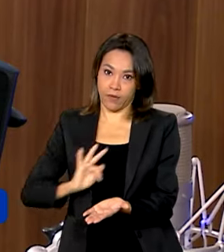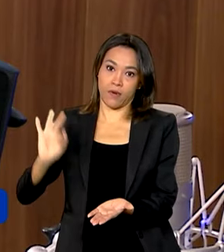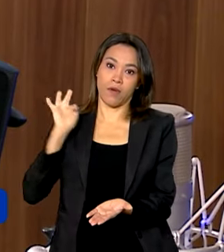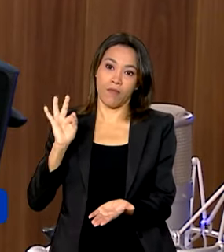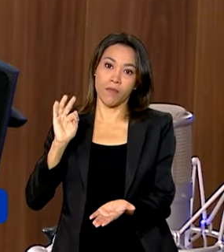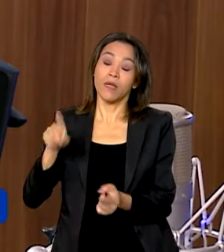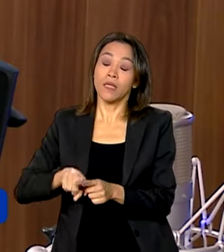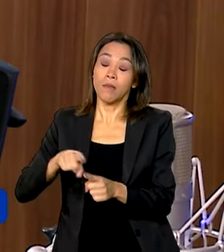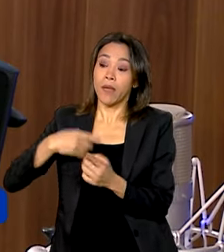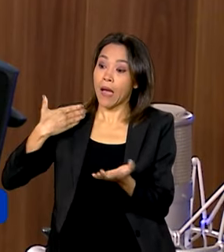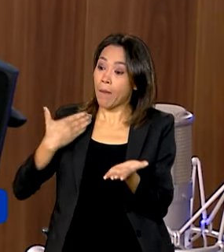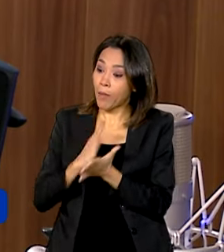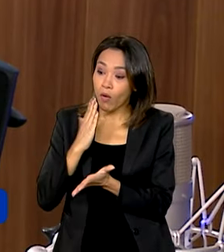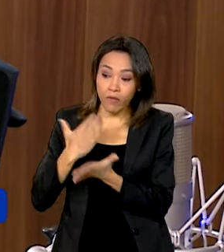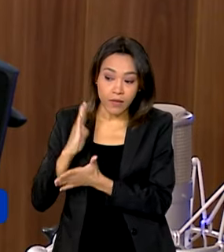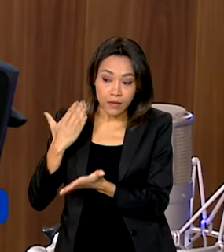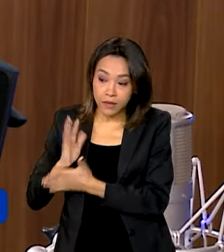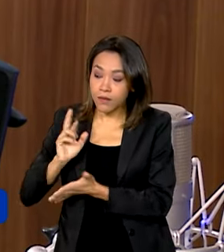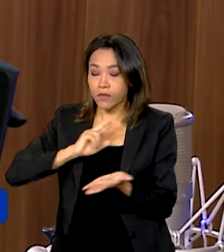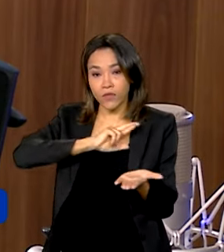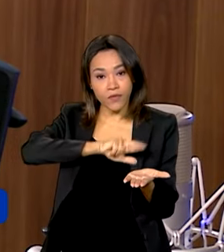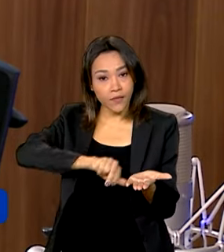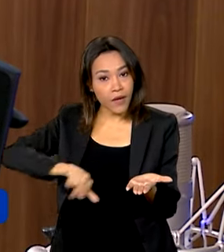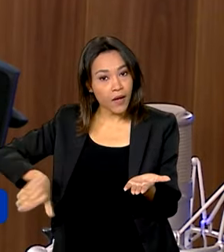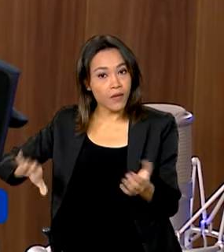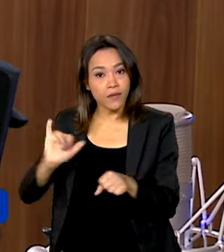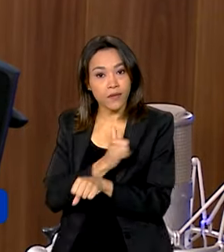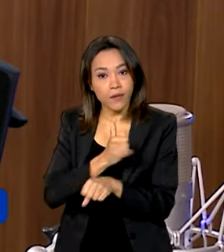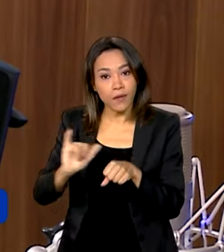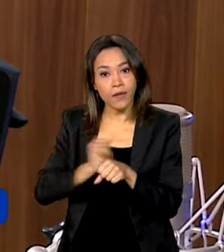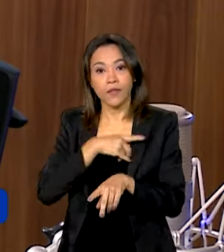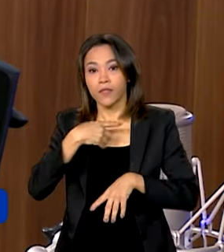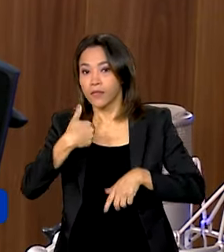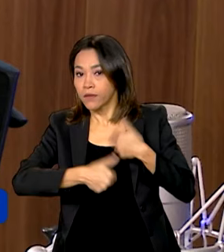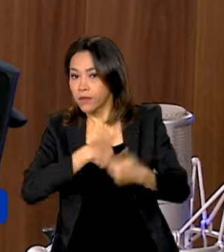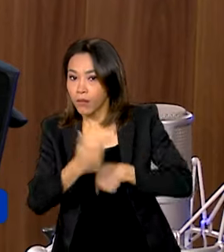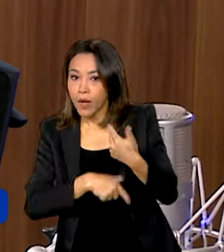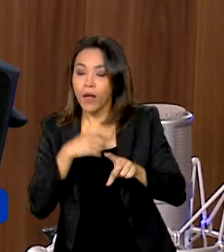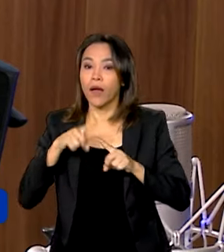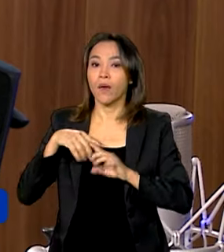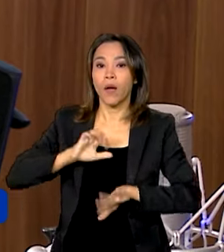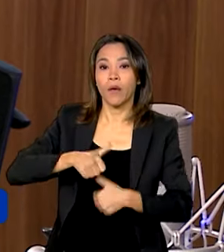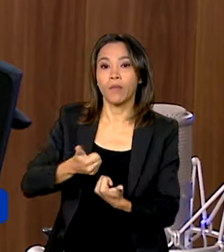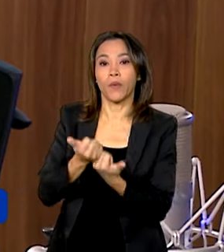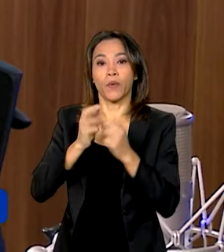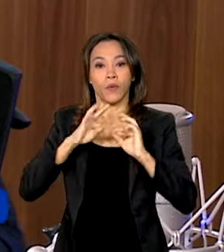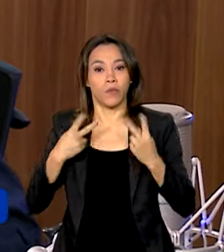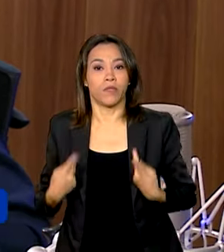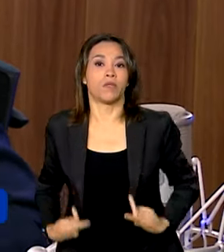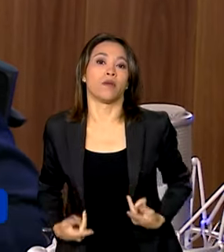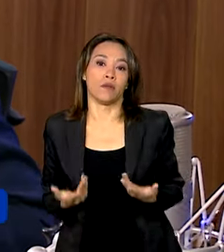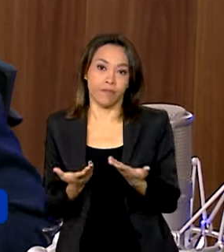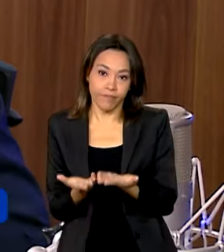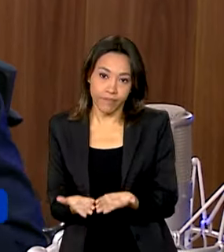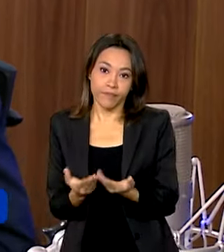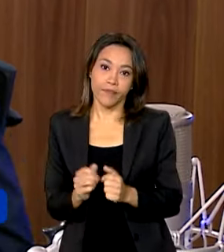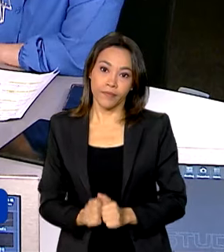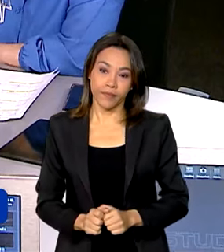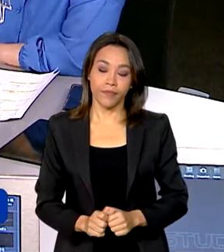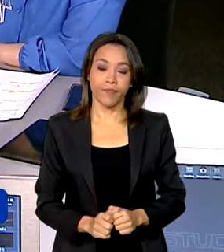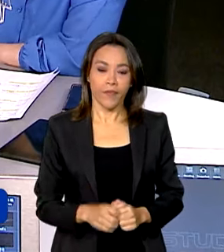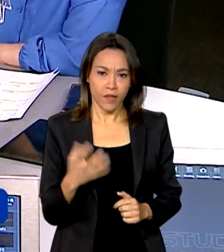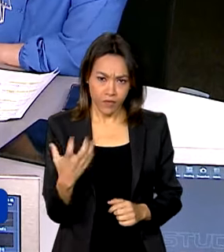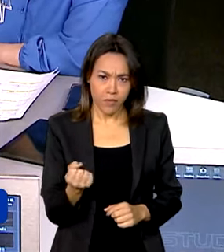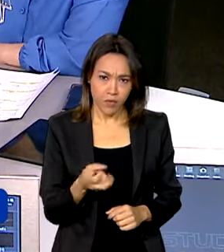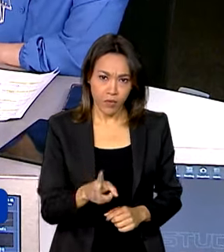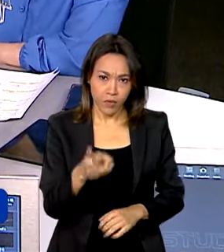aprovação de muitos planos de trabalho seja de ajuda humanitária de restabelecimento e de reconstrução também então vamos continuar no Rio Grande